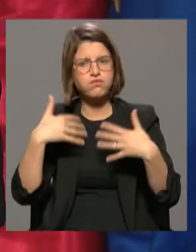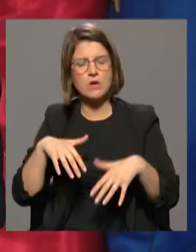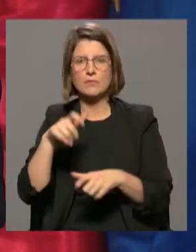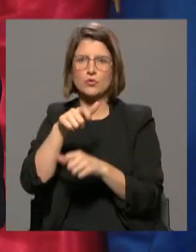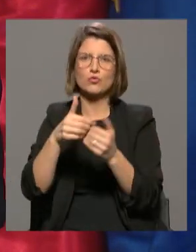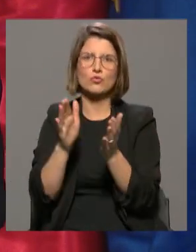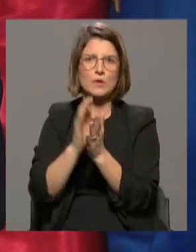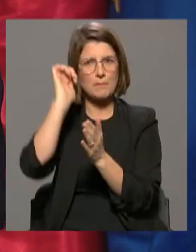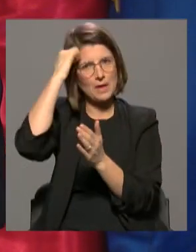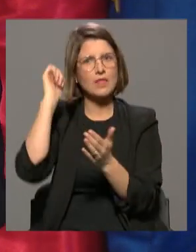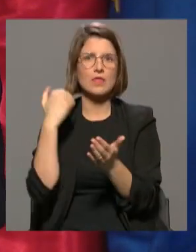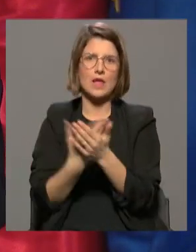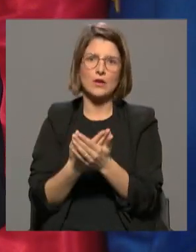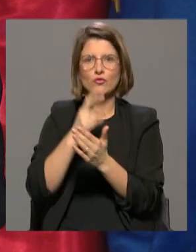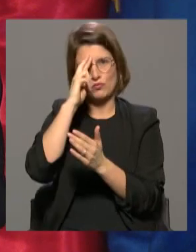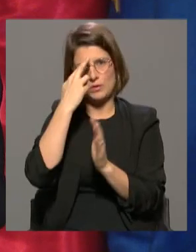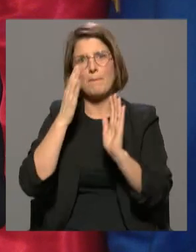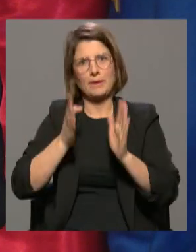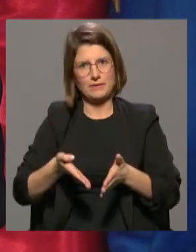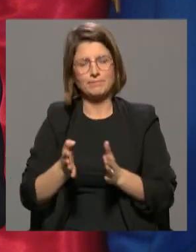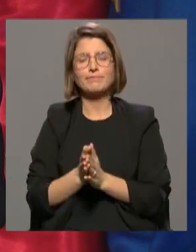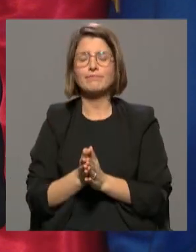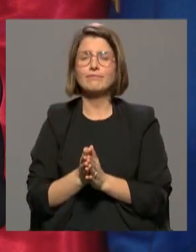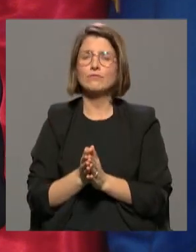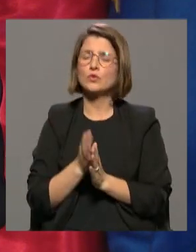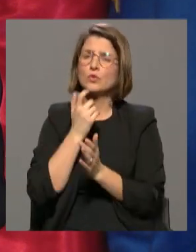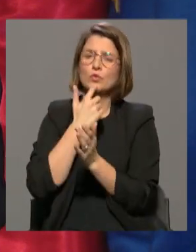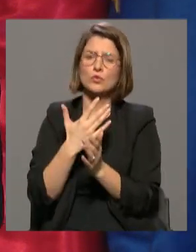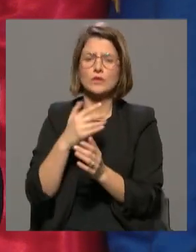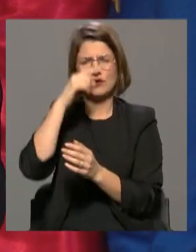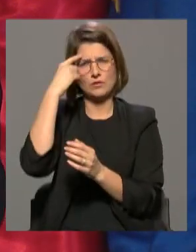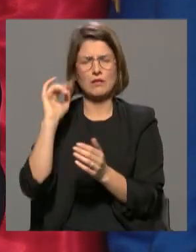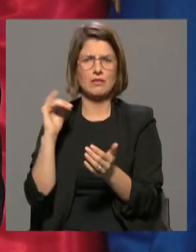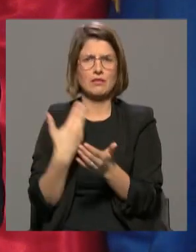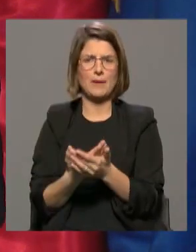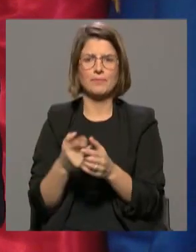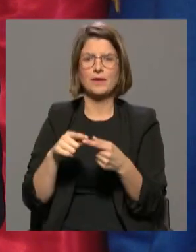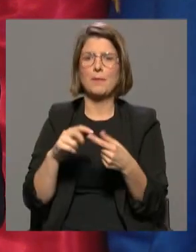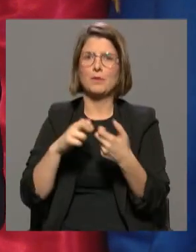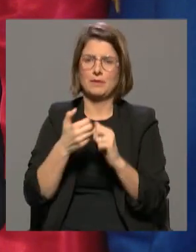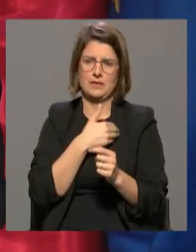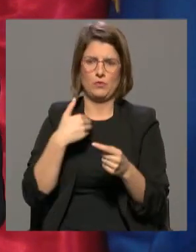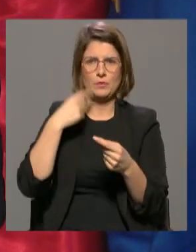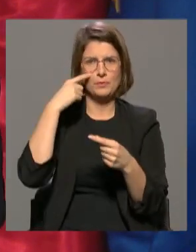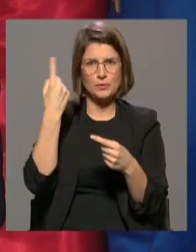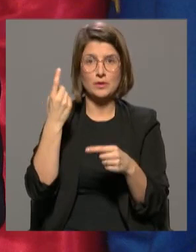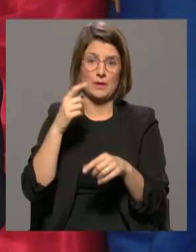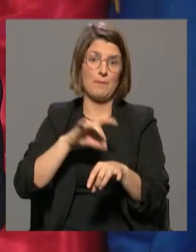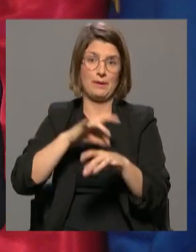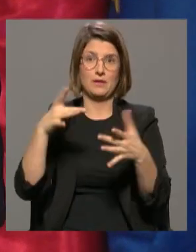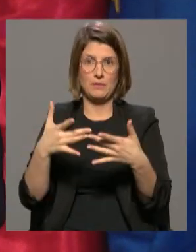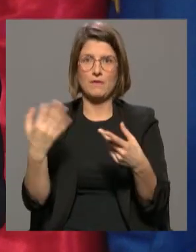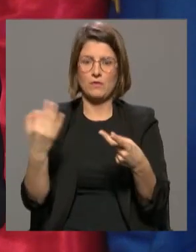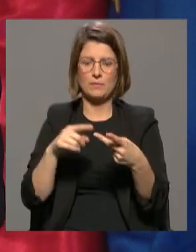todos tudo tem concluído para aumentar as dificuldades a crise da saúde pública com a pandemia